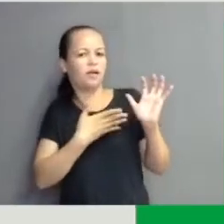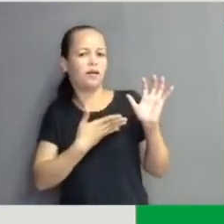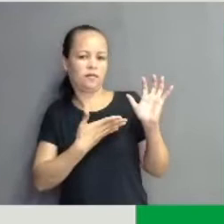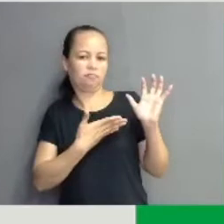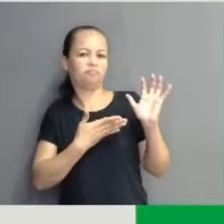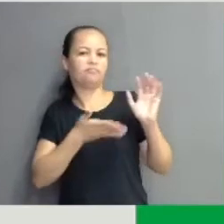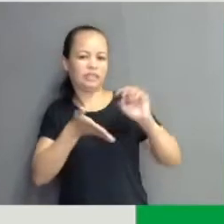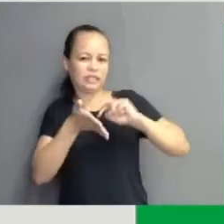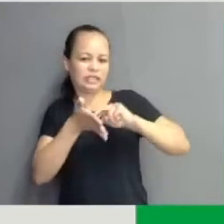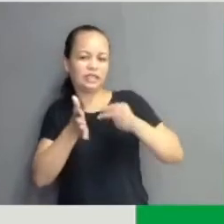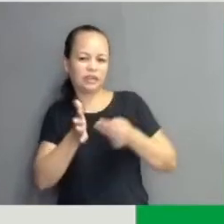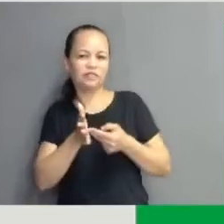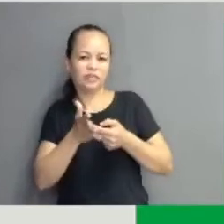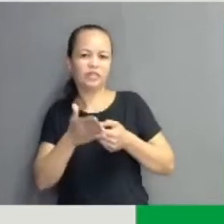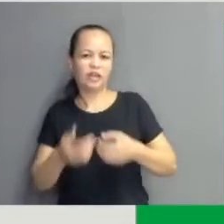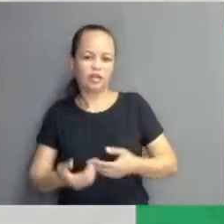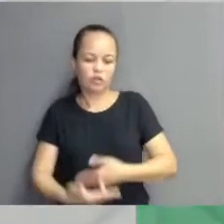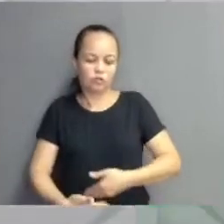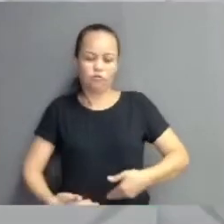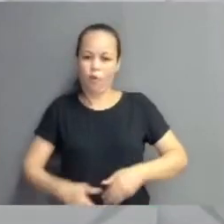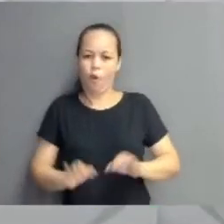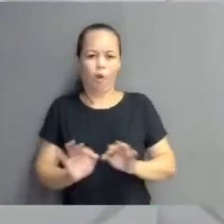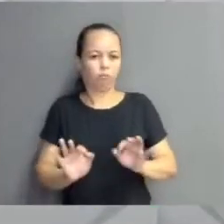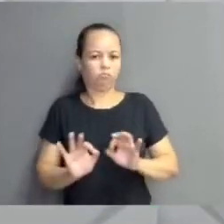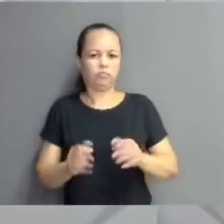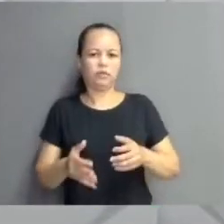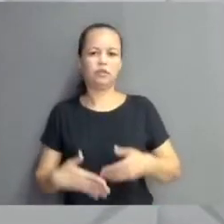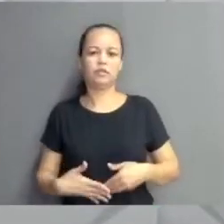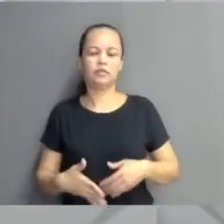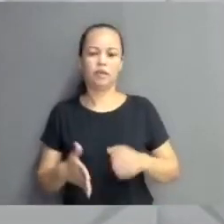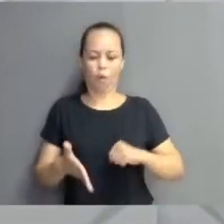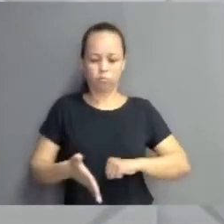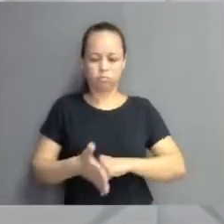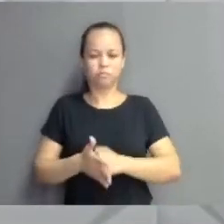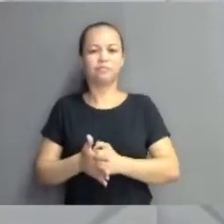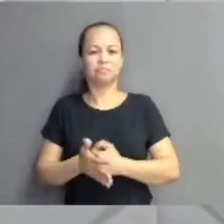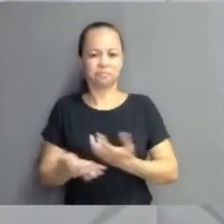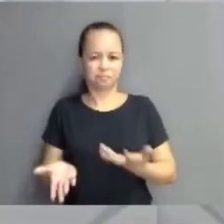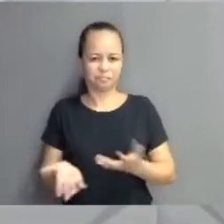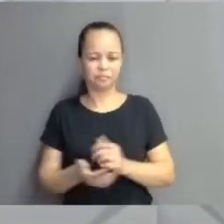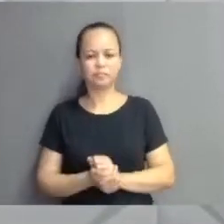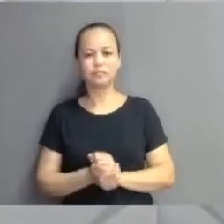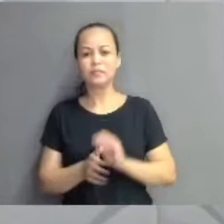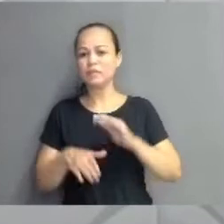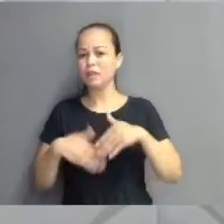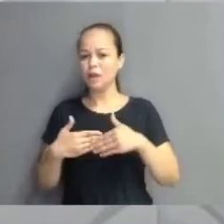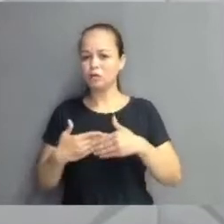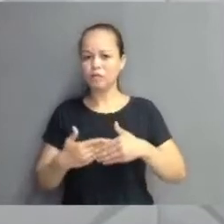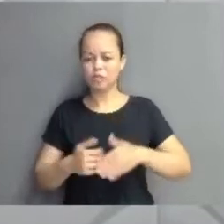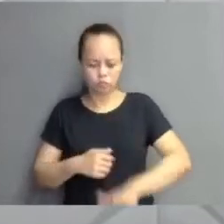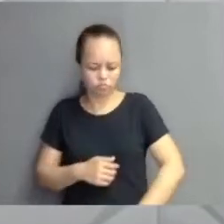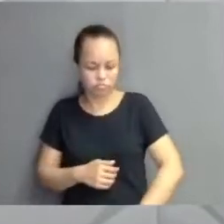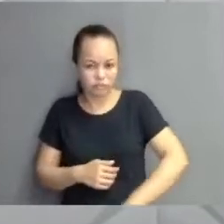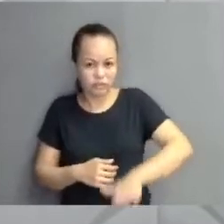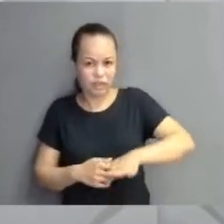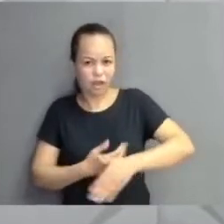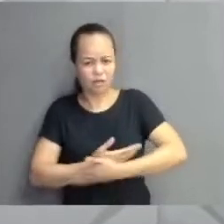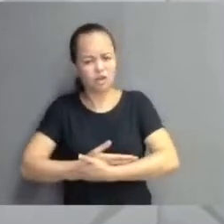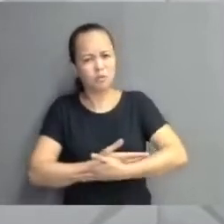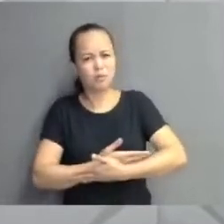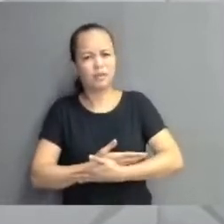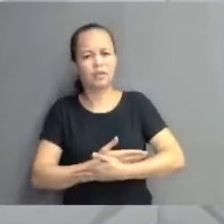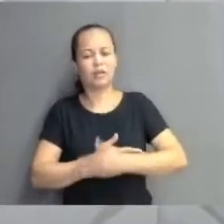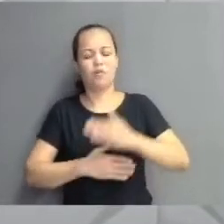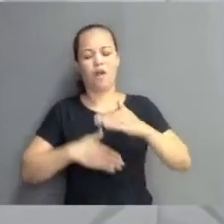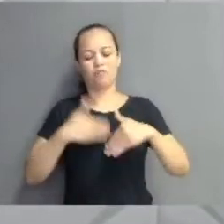significa que estão satisfeitas e isso mesmo legal né gente então desde pequena a gente já tem ali encontrado